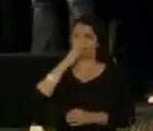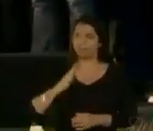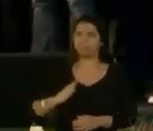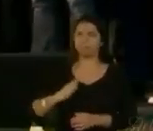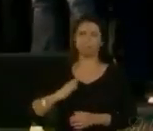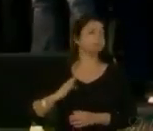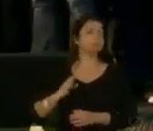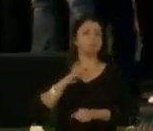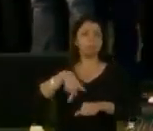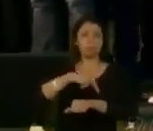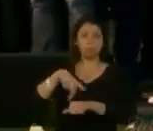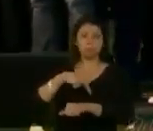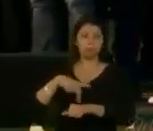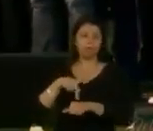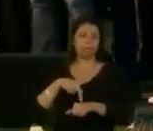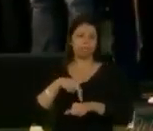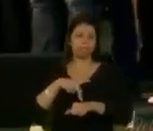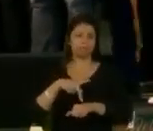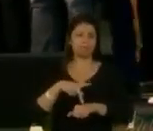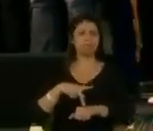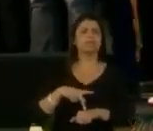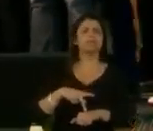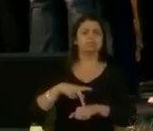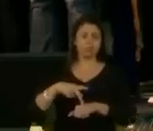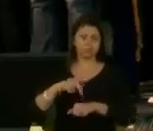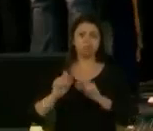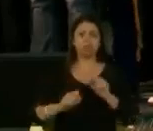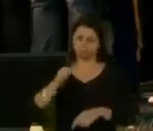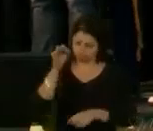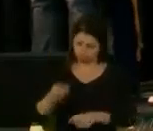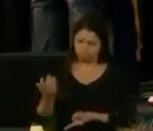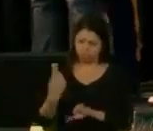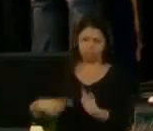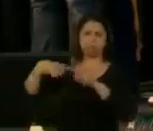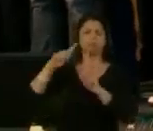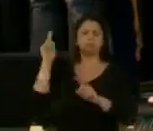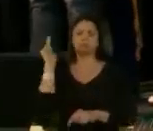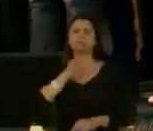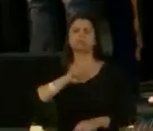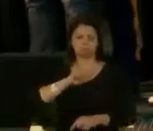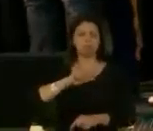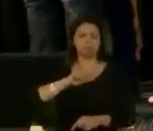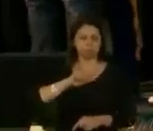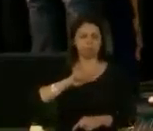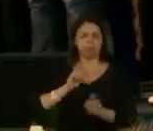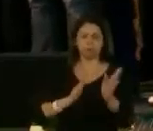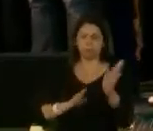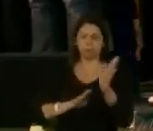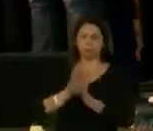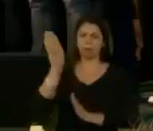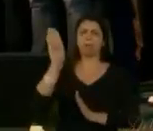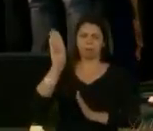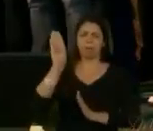está condenado a dar certo. É um país que está condenado a